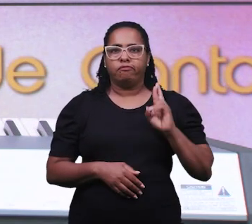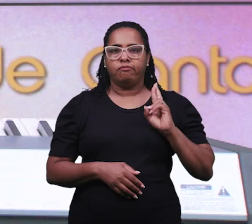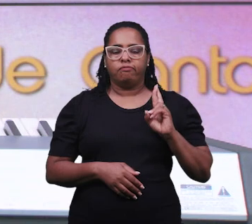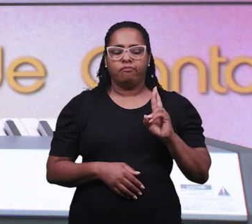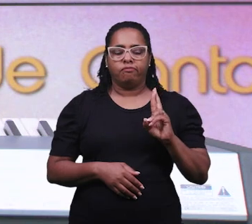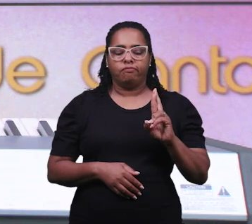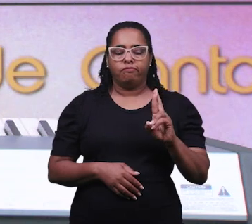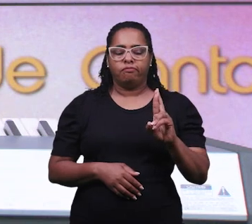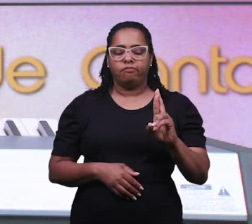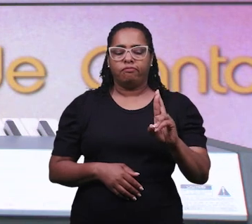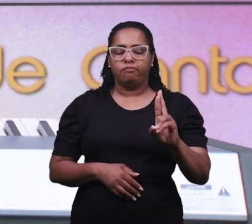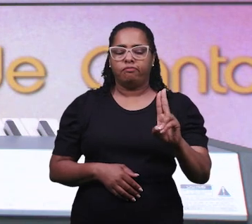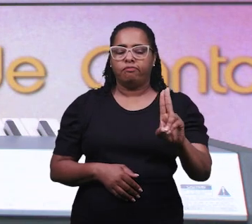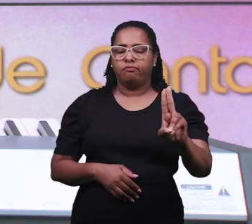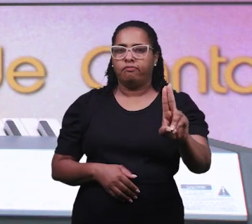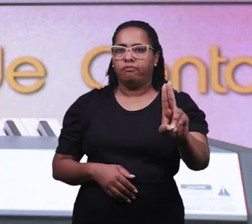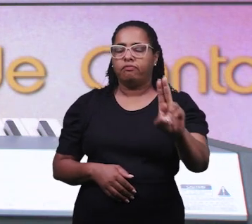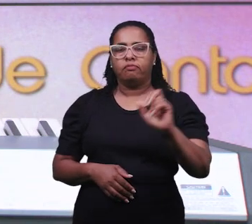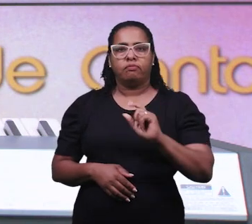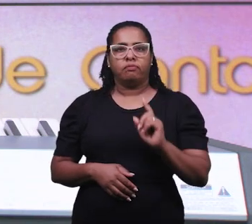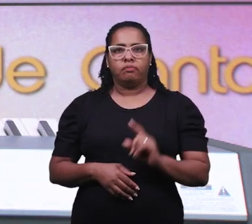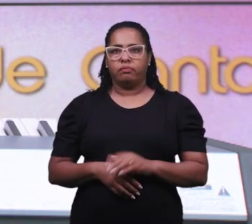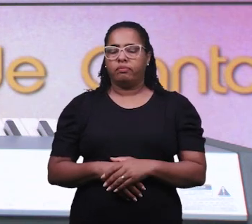Fiz esse movimento.